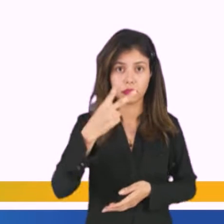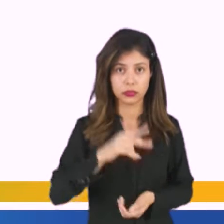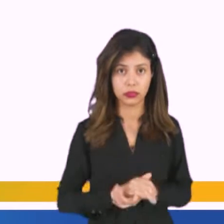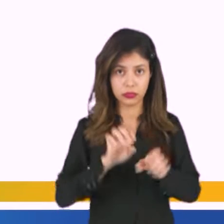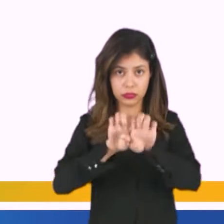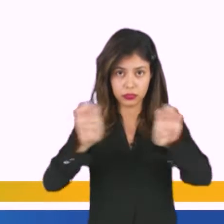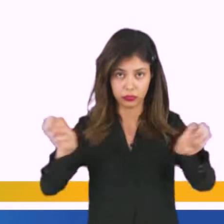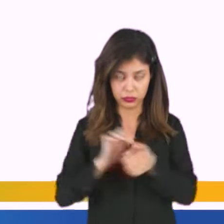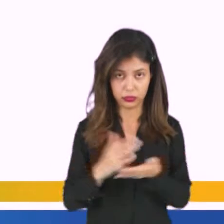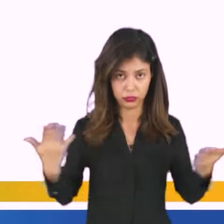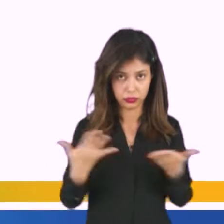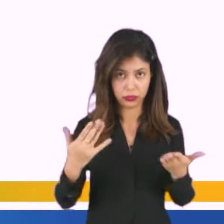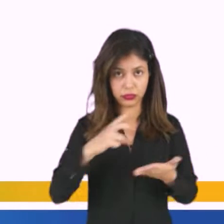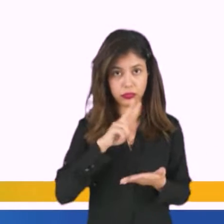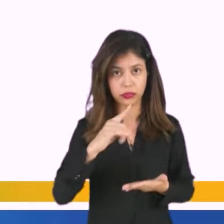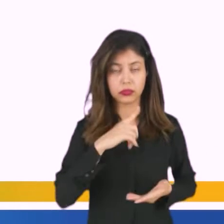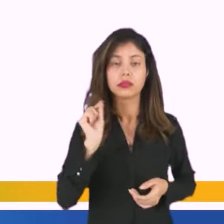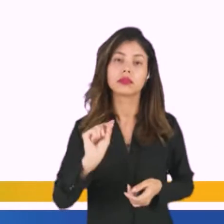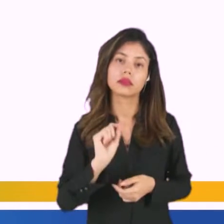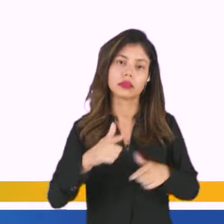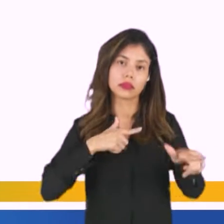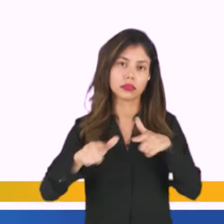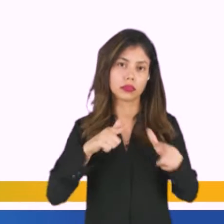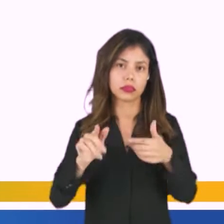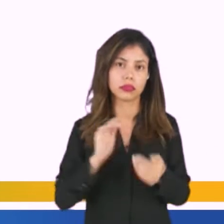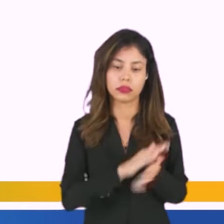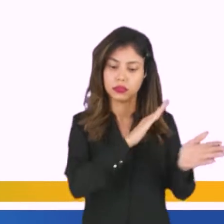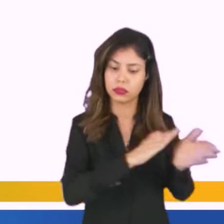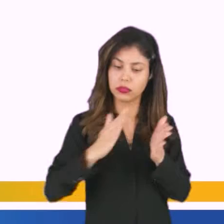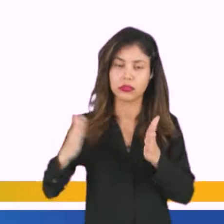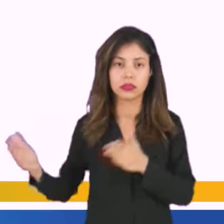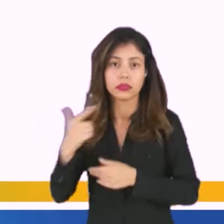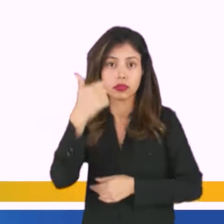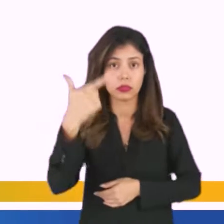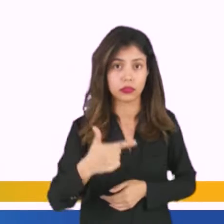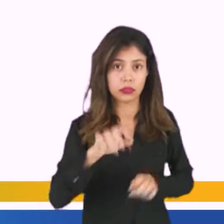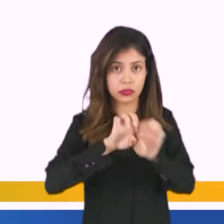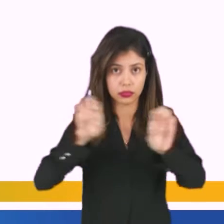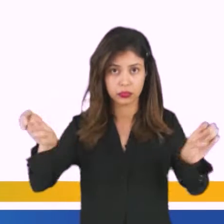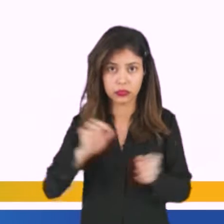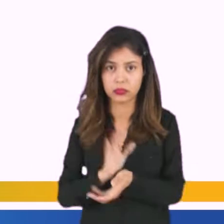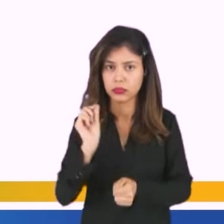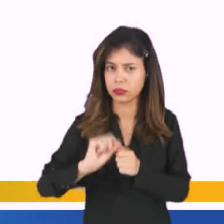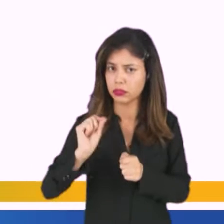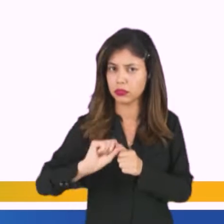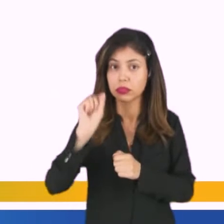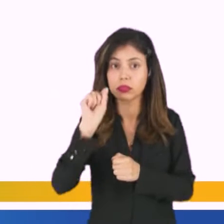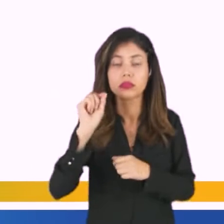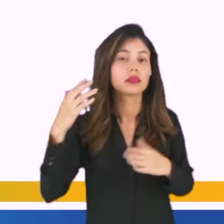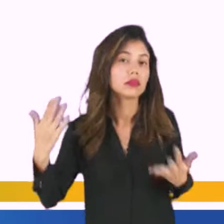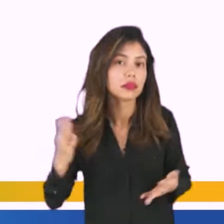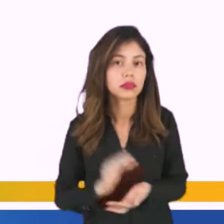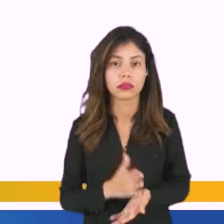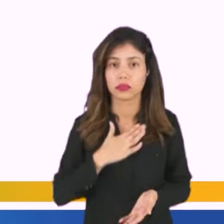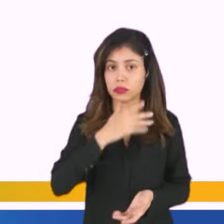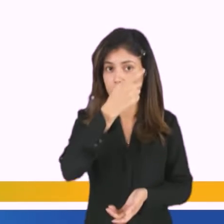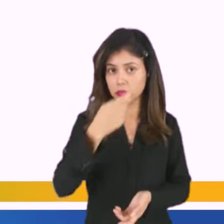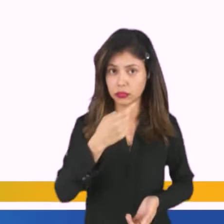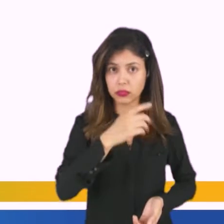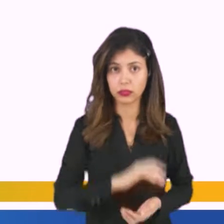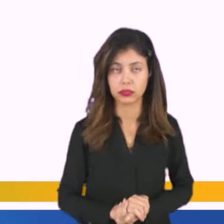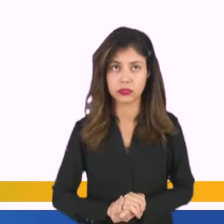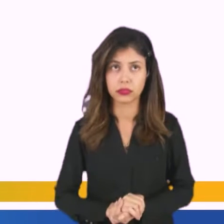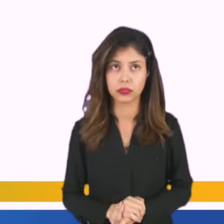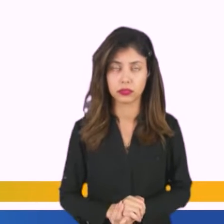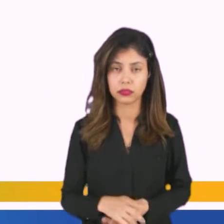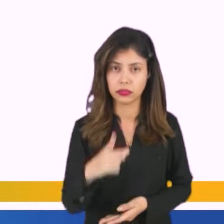equação, e agora nós vamos trabalhar a partir da segunda equação, fazendo com que o meu